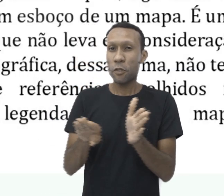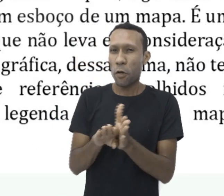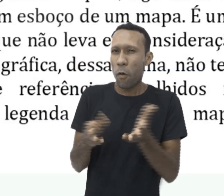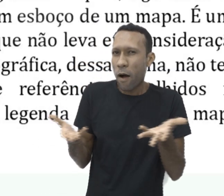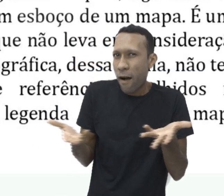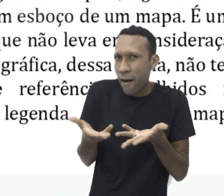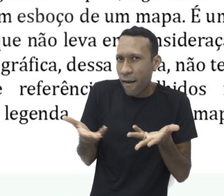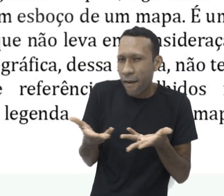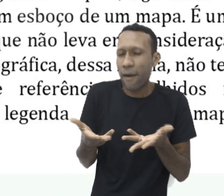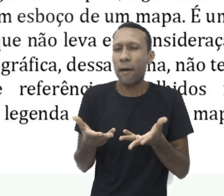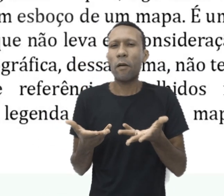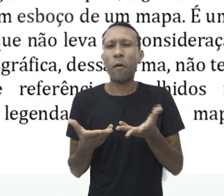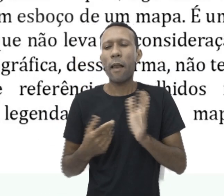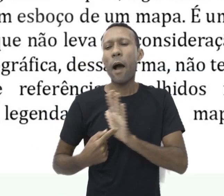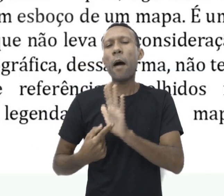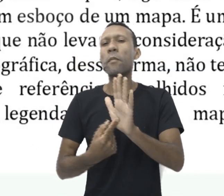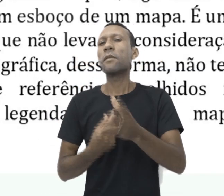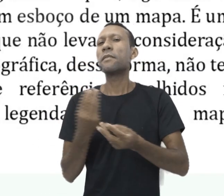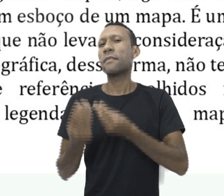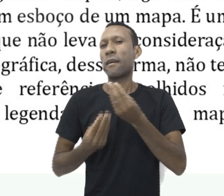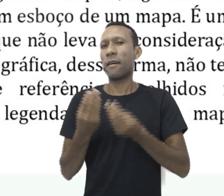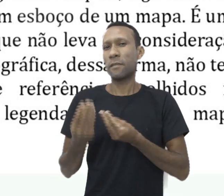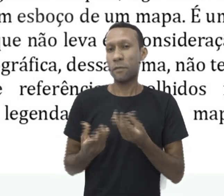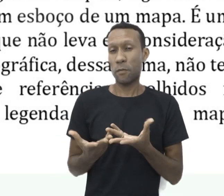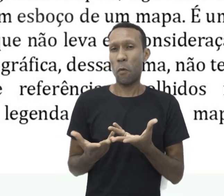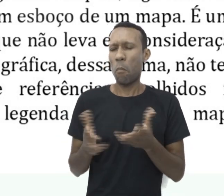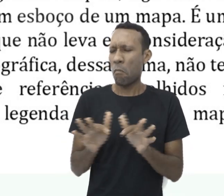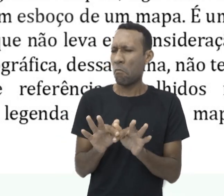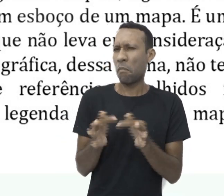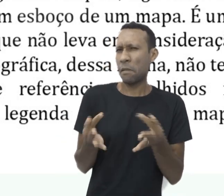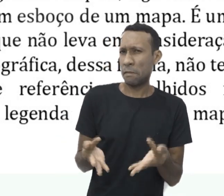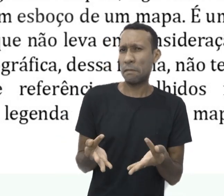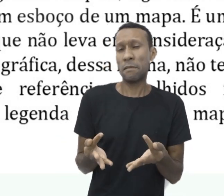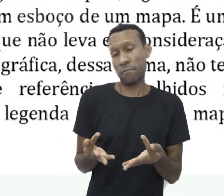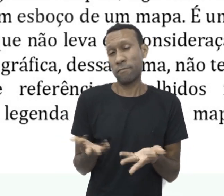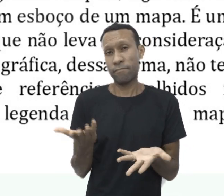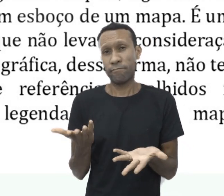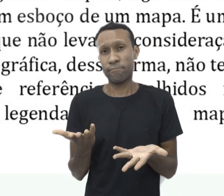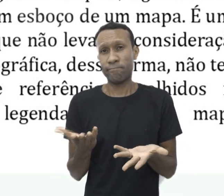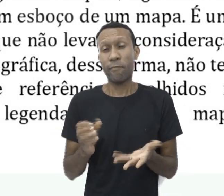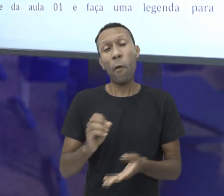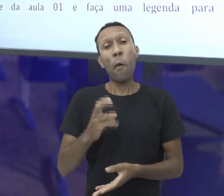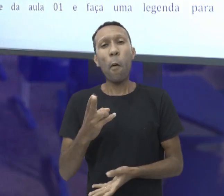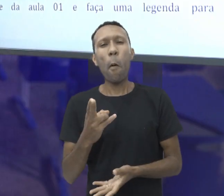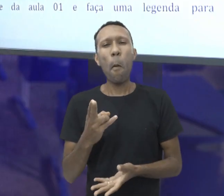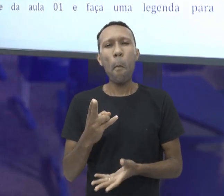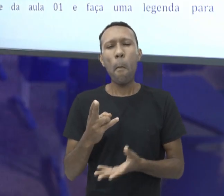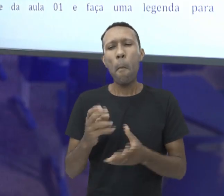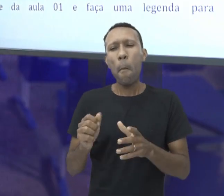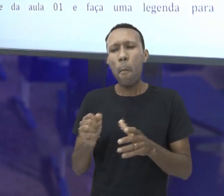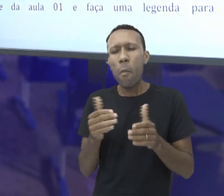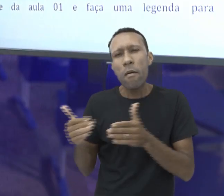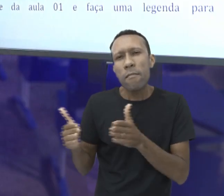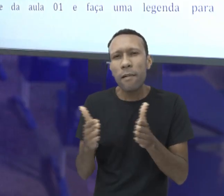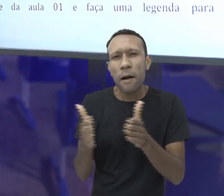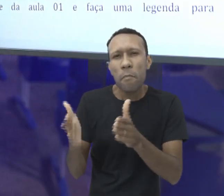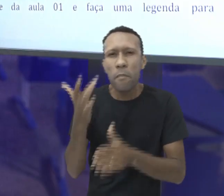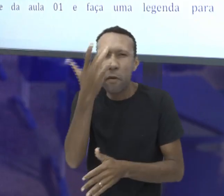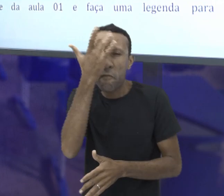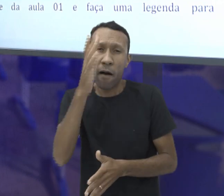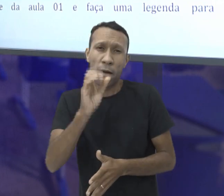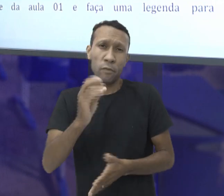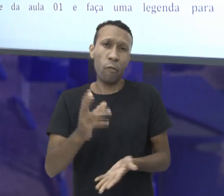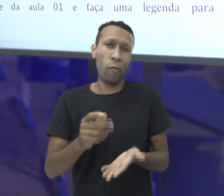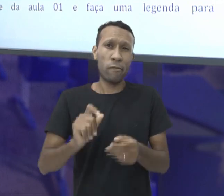de transformá-lo em uma representação cartográfica simples ou algo como um mapa mental ou um croquis, um rascunho,